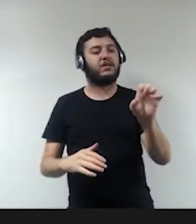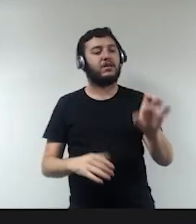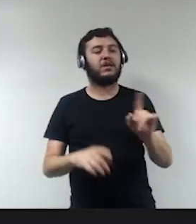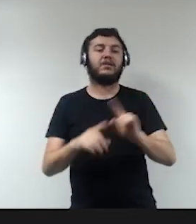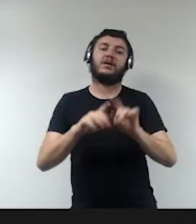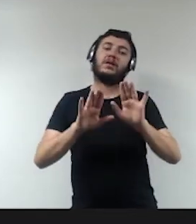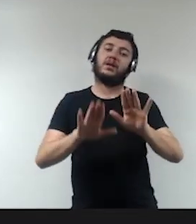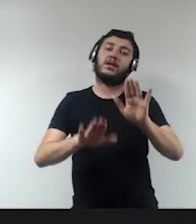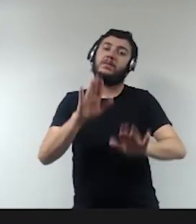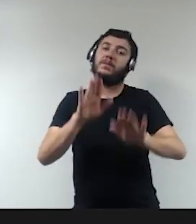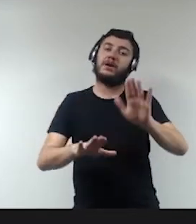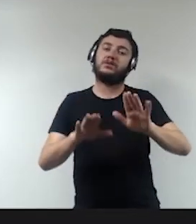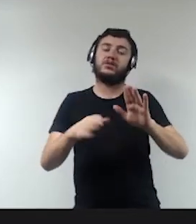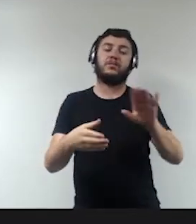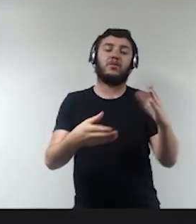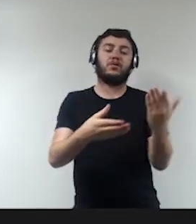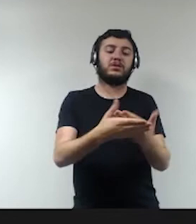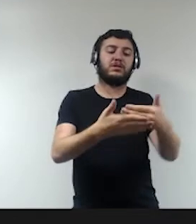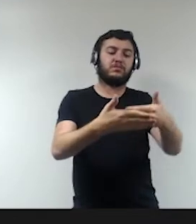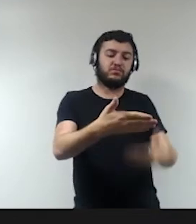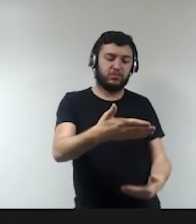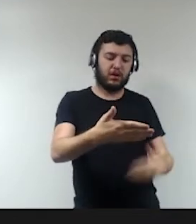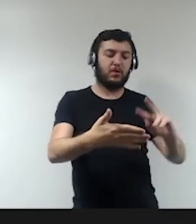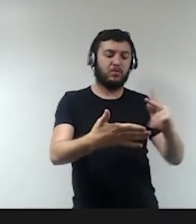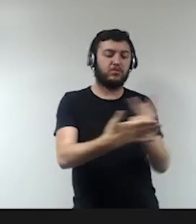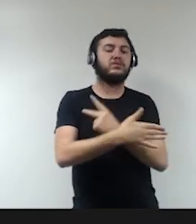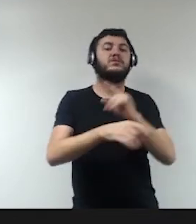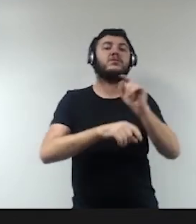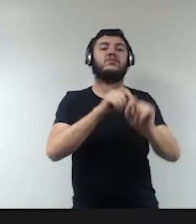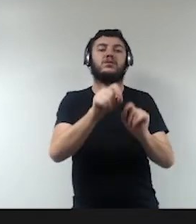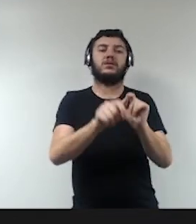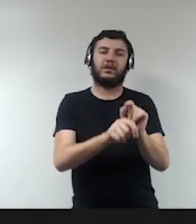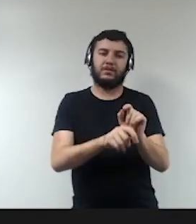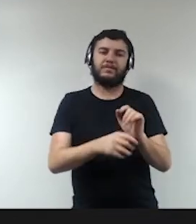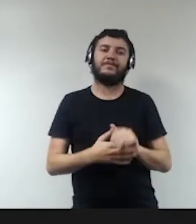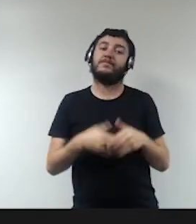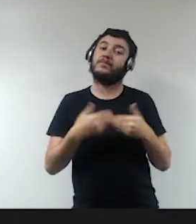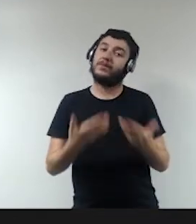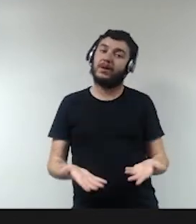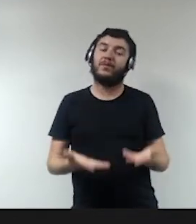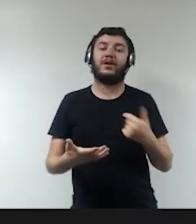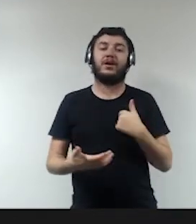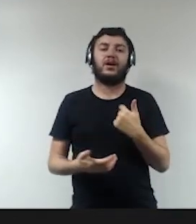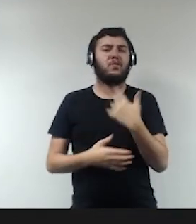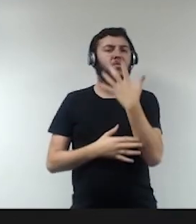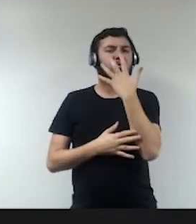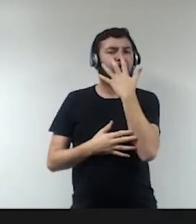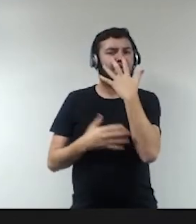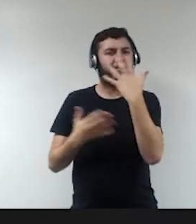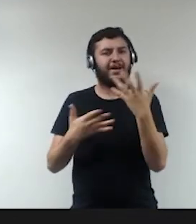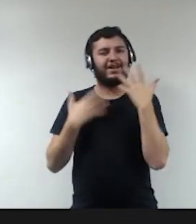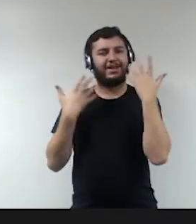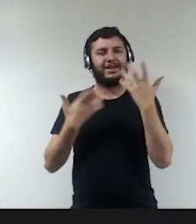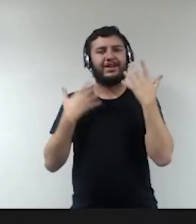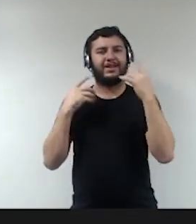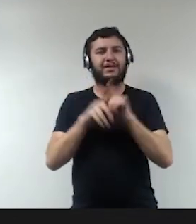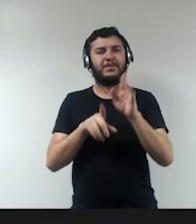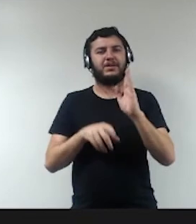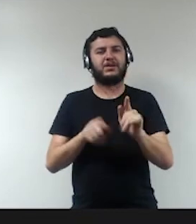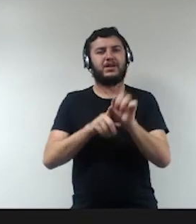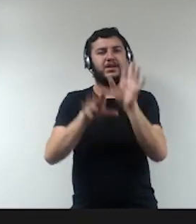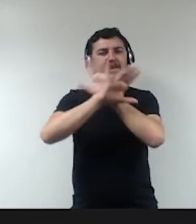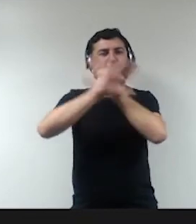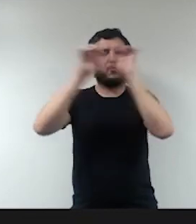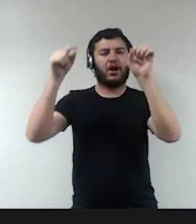caso concreto, né? Eu tenho visto com muita alegria esse alinhamento dos tribunais